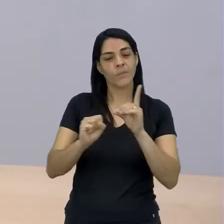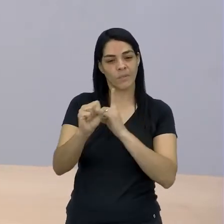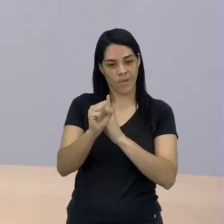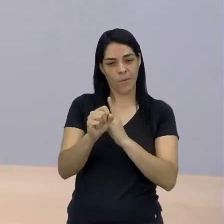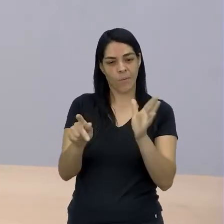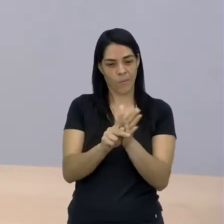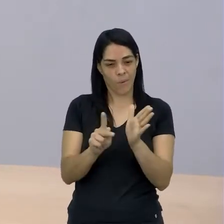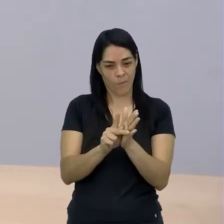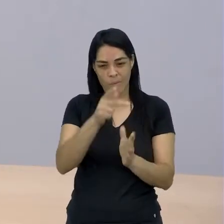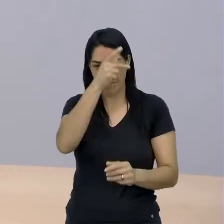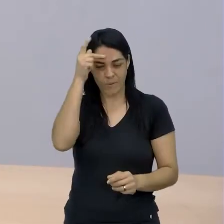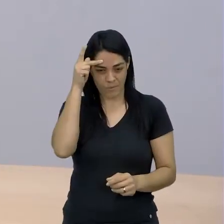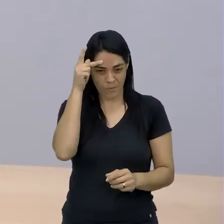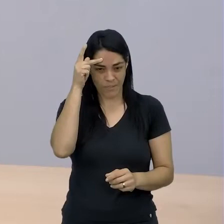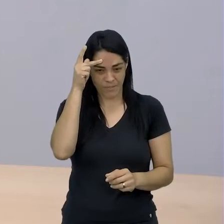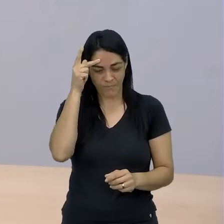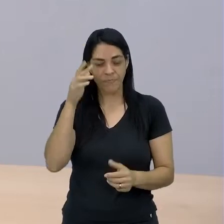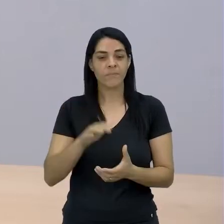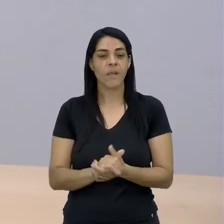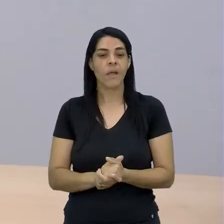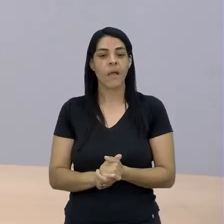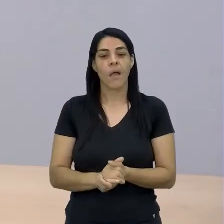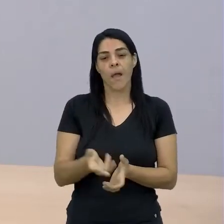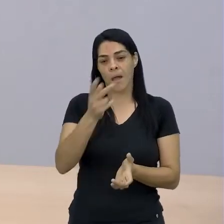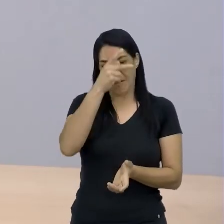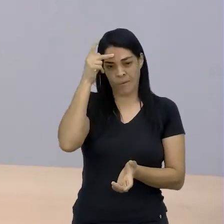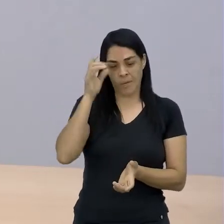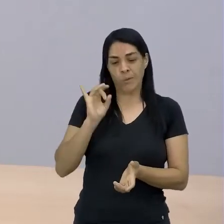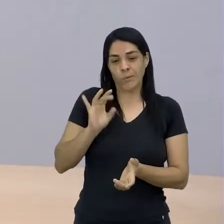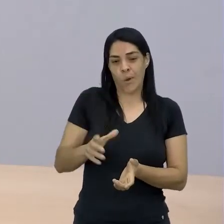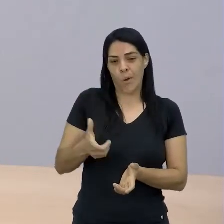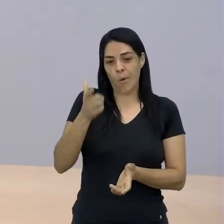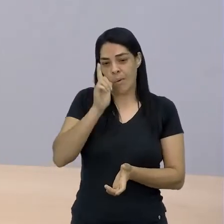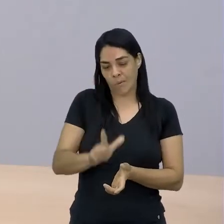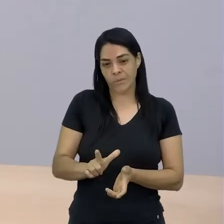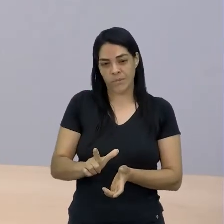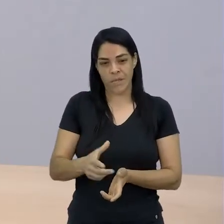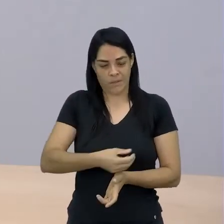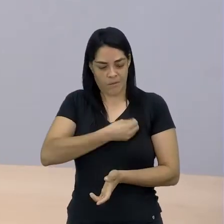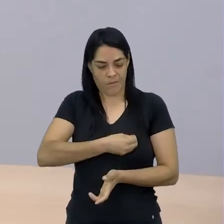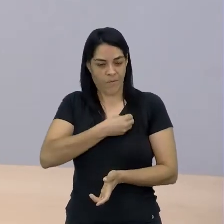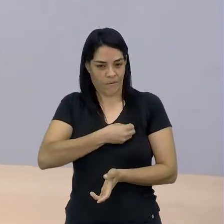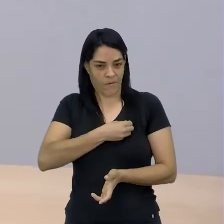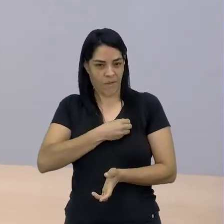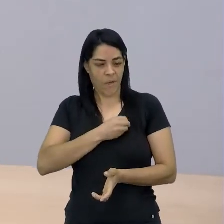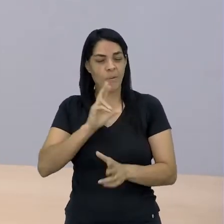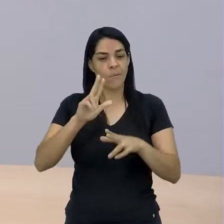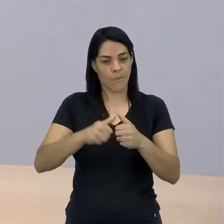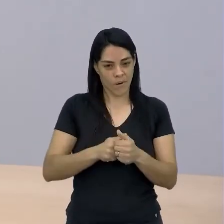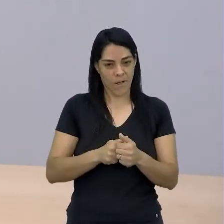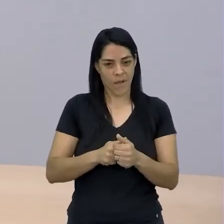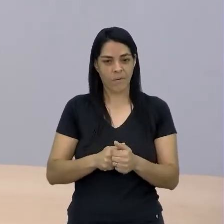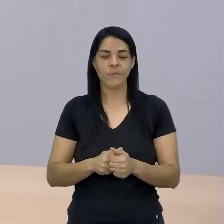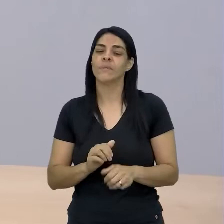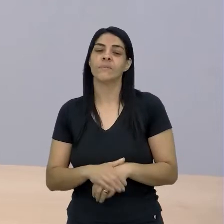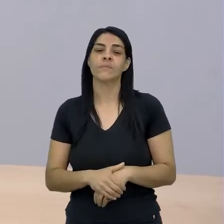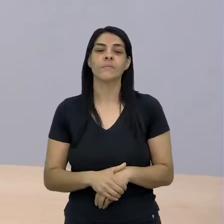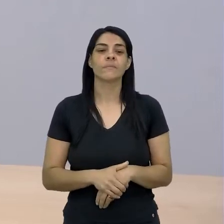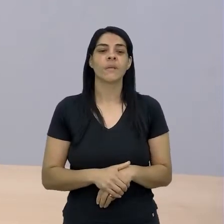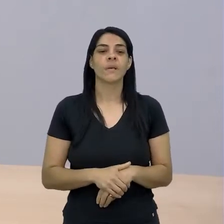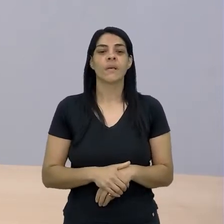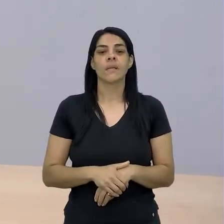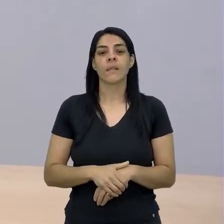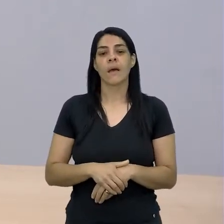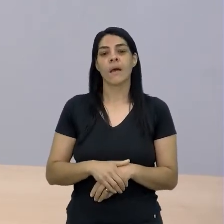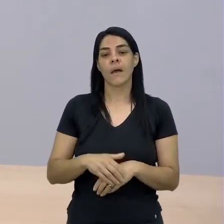pessoas, as pessoas elas só sobrevivem através de uma atividade econômica,